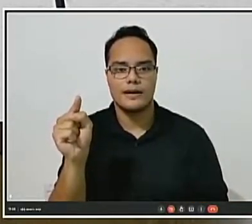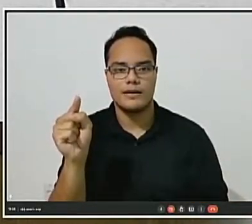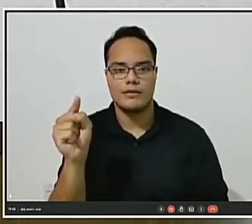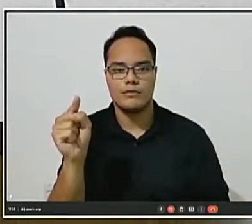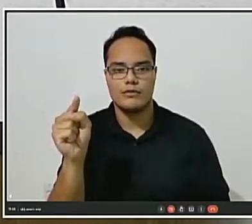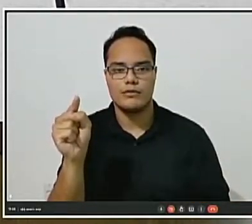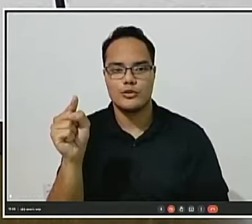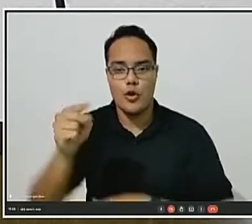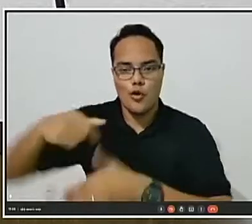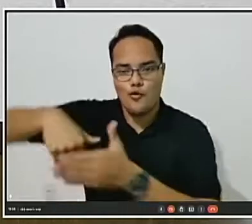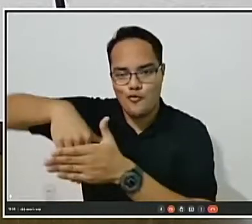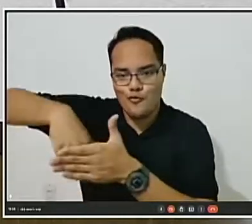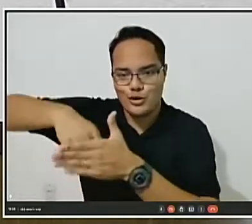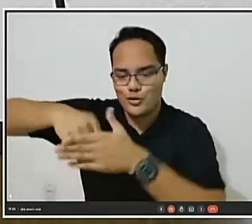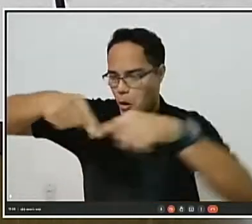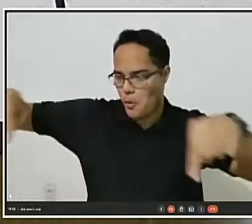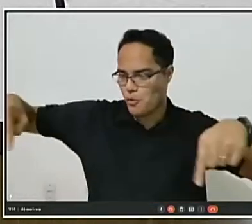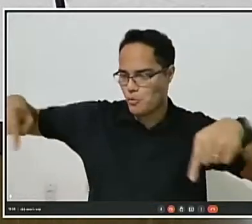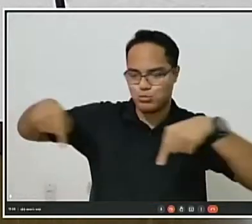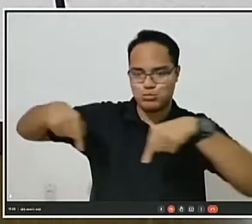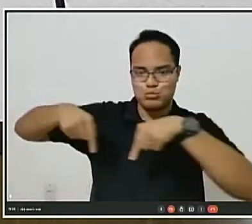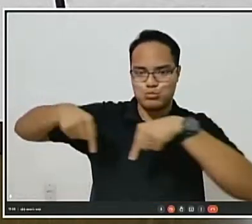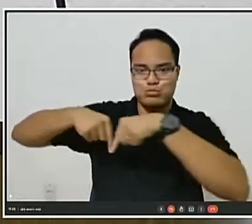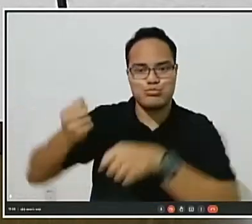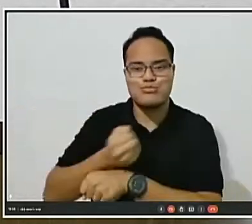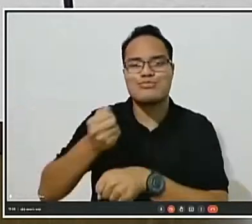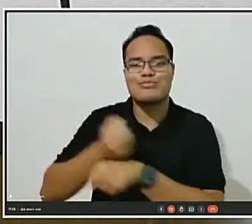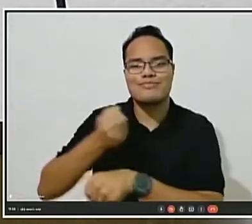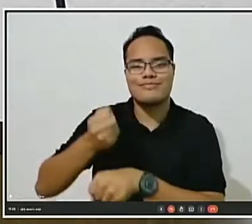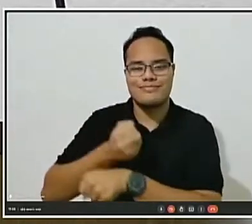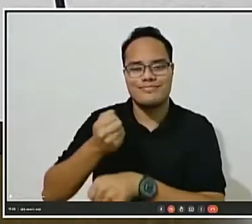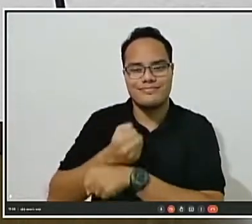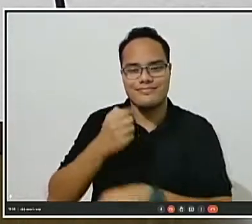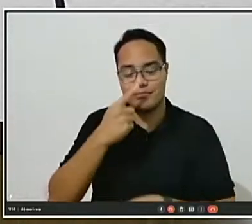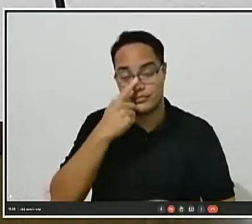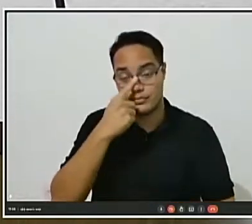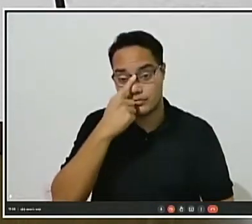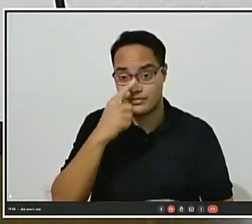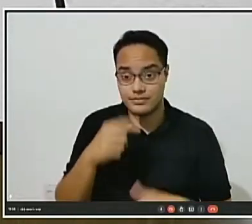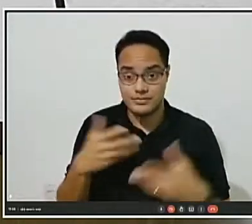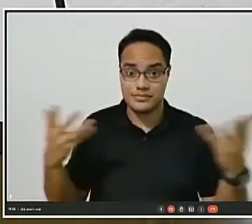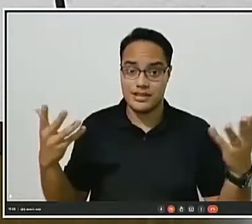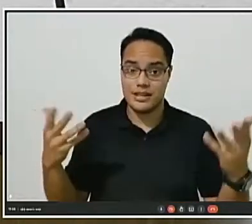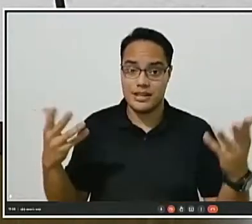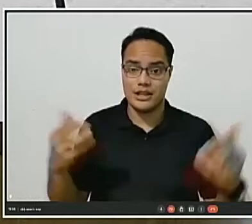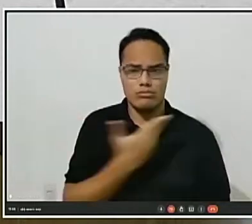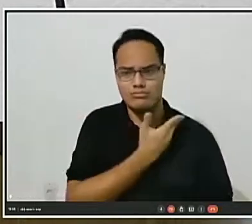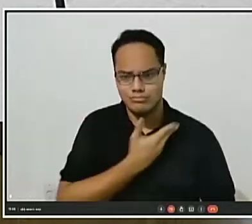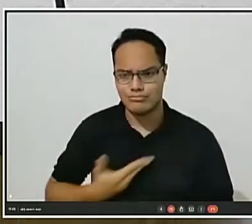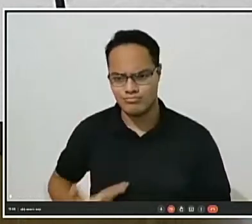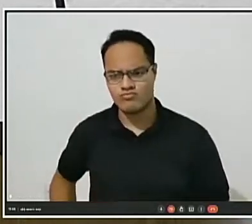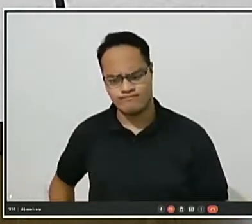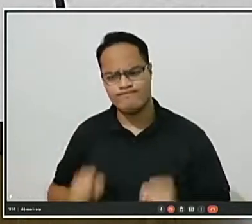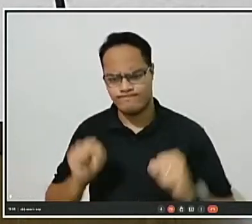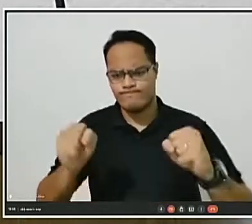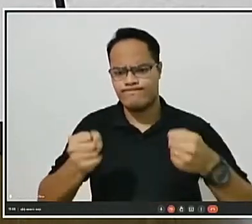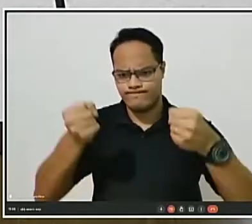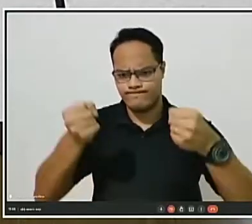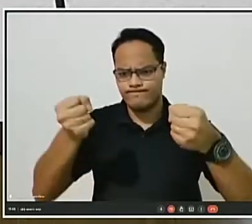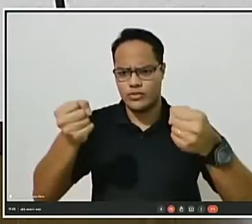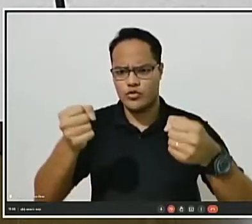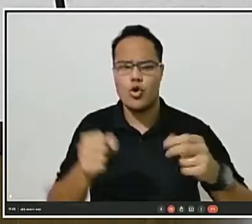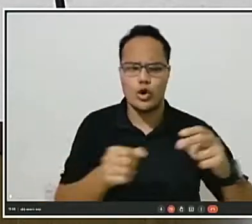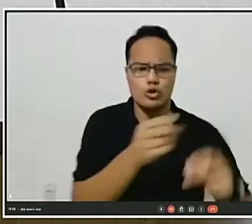bairro Rossio. Então, esses recursos aí que o deputado Ulsenbach está trazendo. Então, acho que está na hora